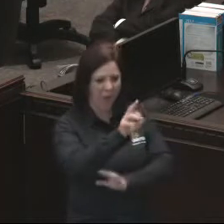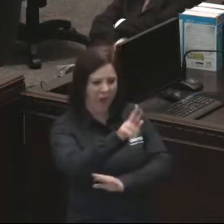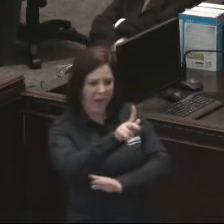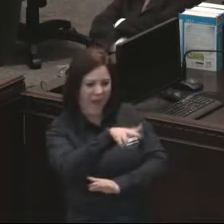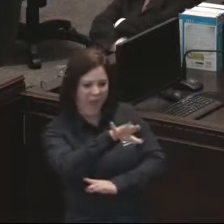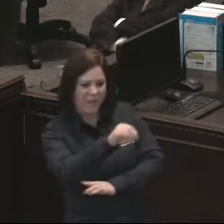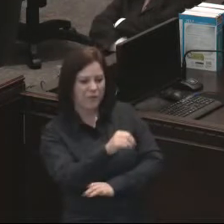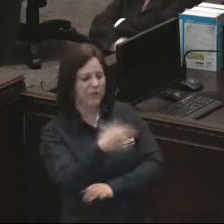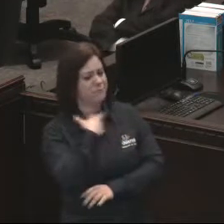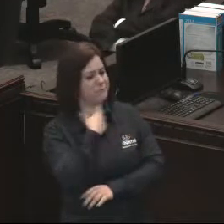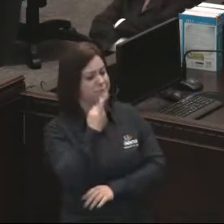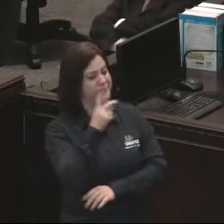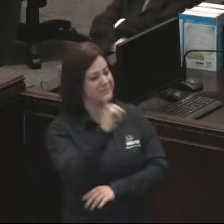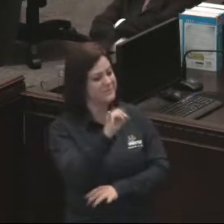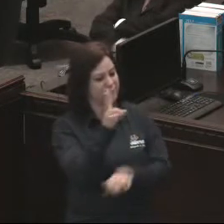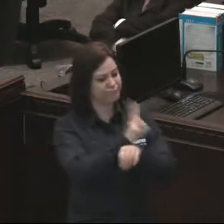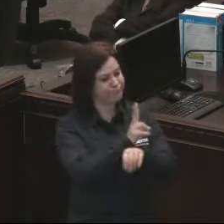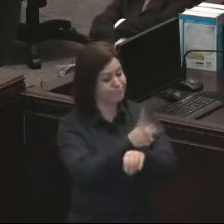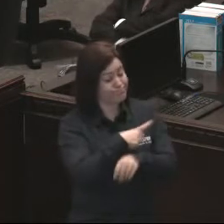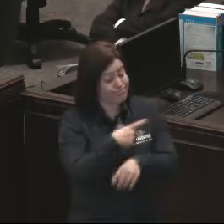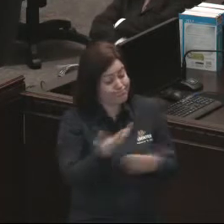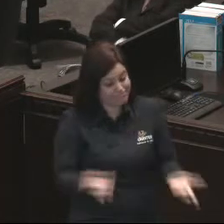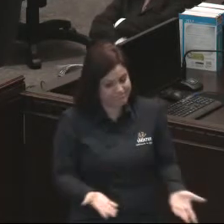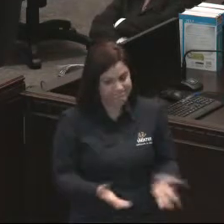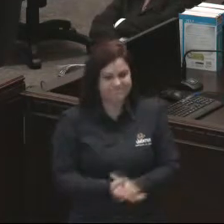te dizer se é fiscalizado.